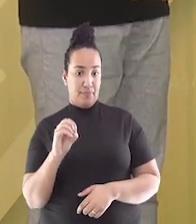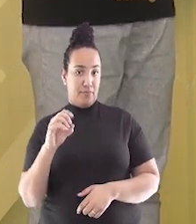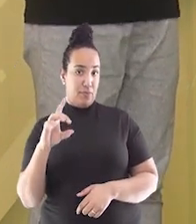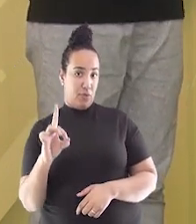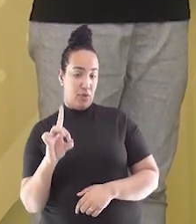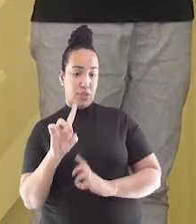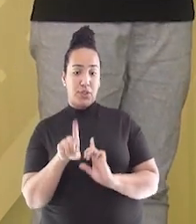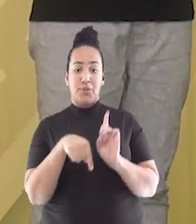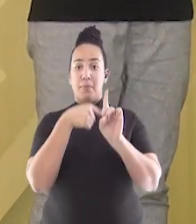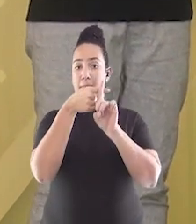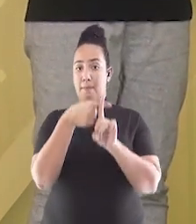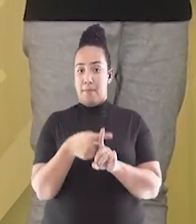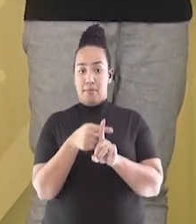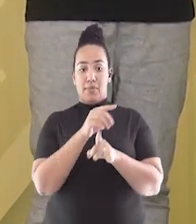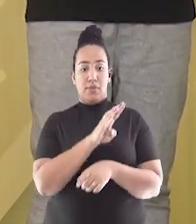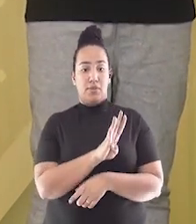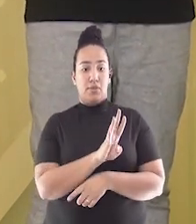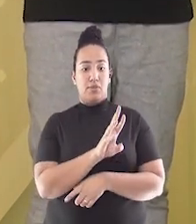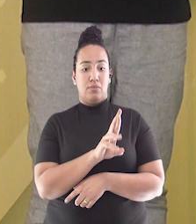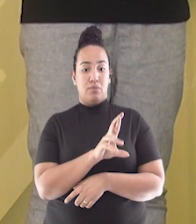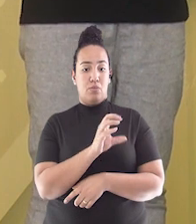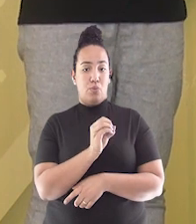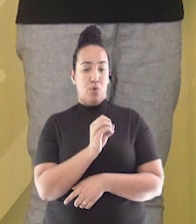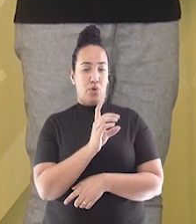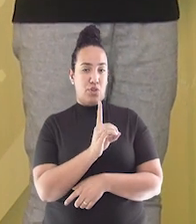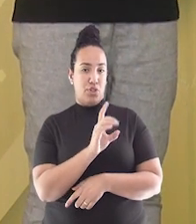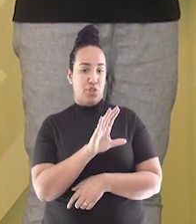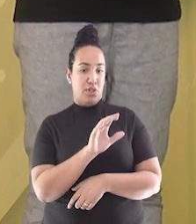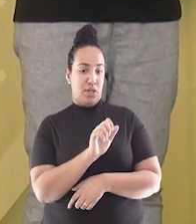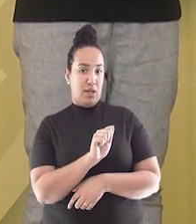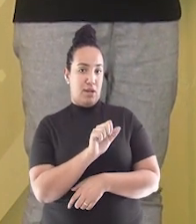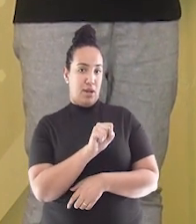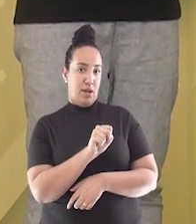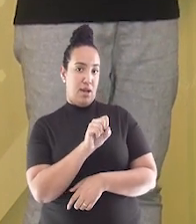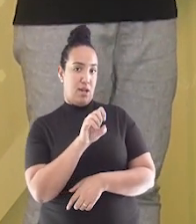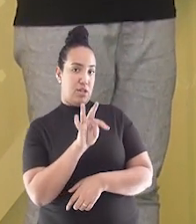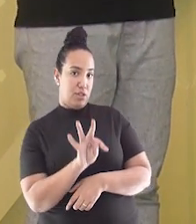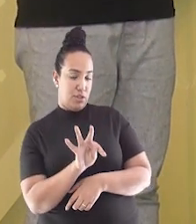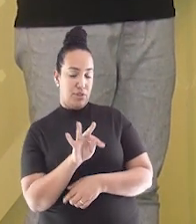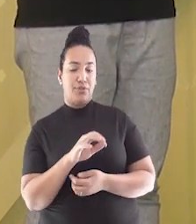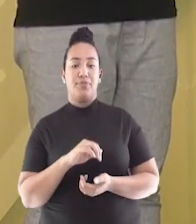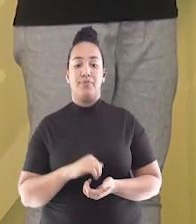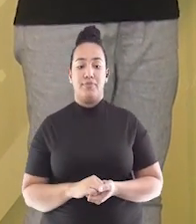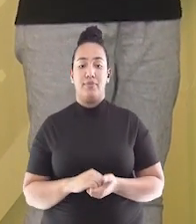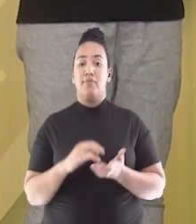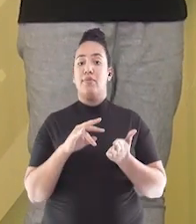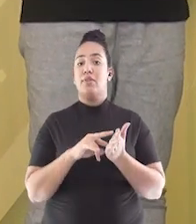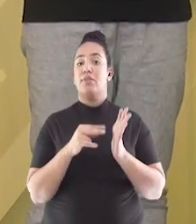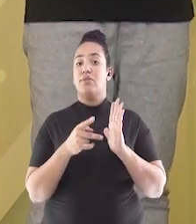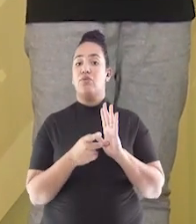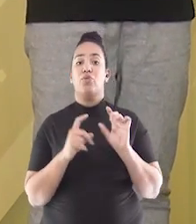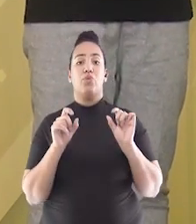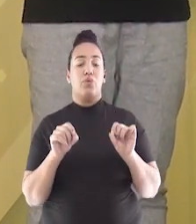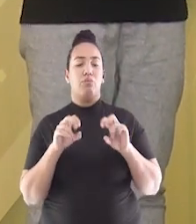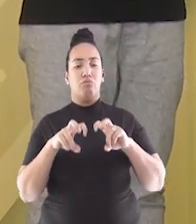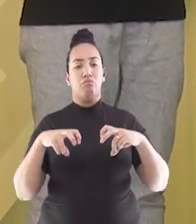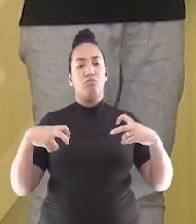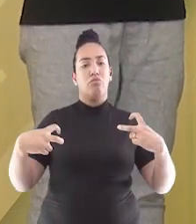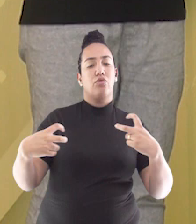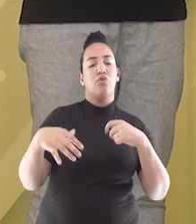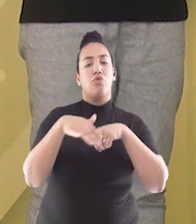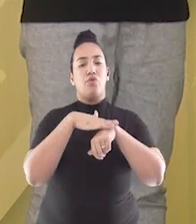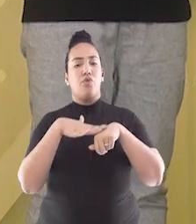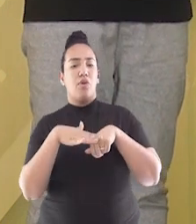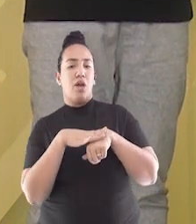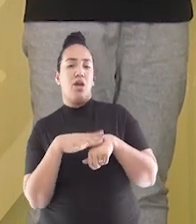palavra broadcast, palavra em inglês que significa transmissão. Ou seja, é uma roda de conversa sobre